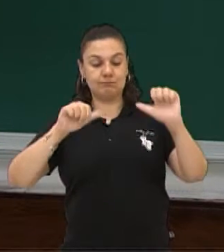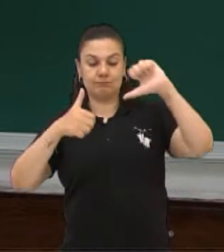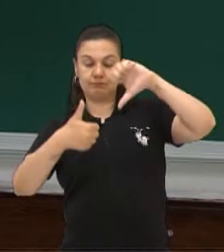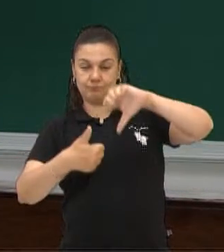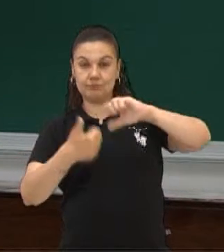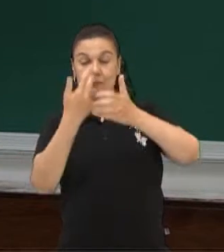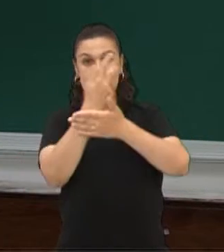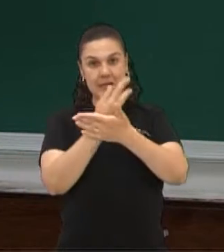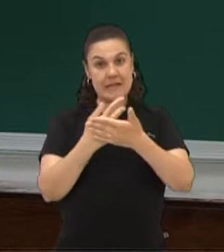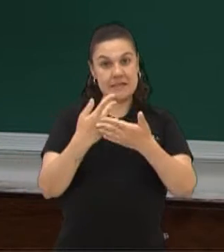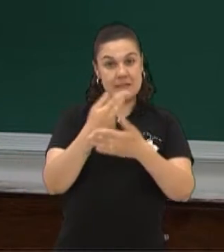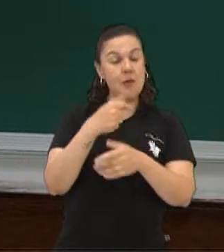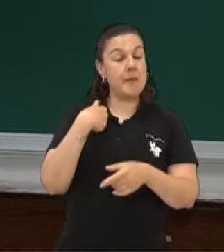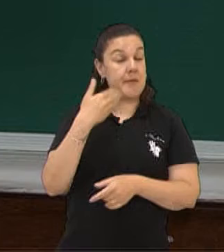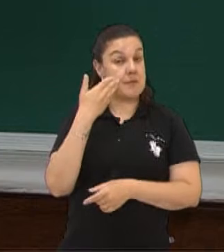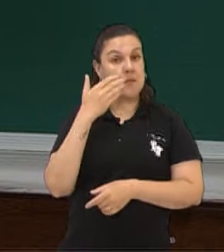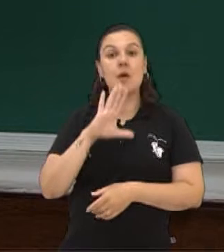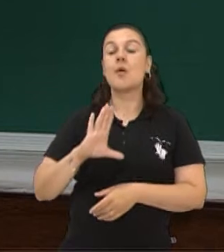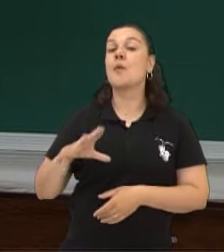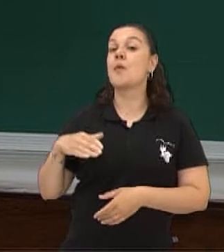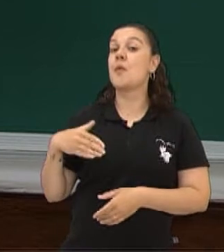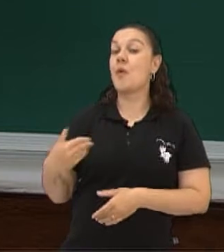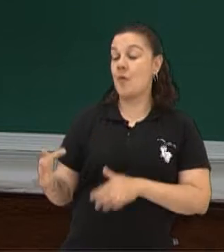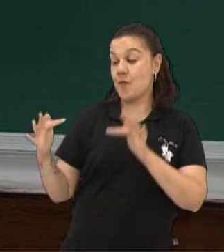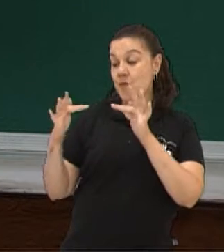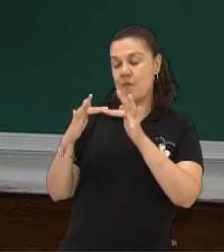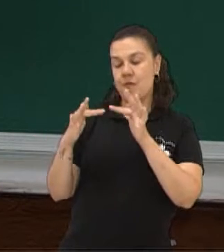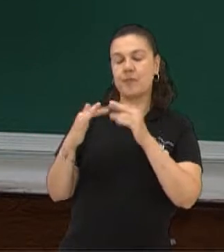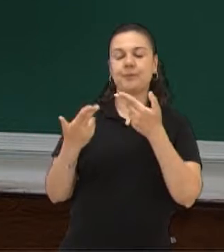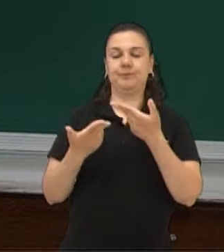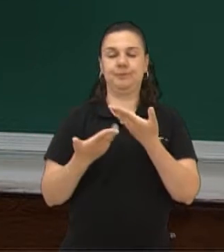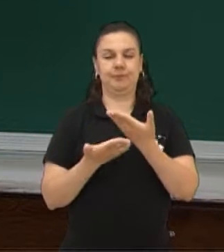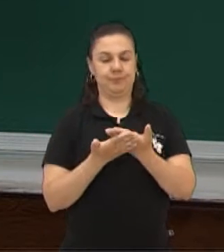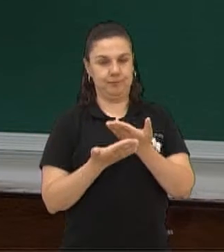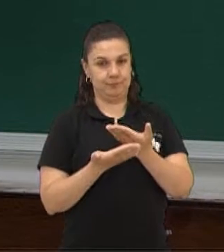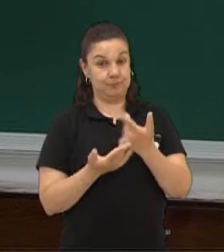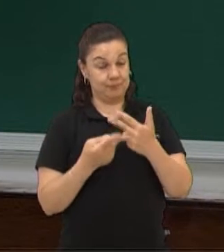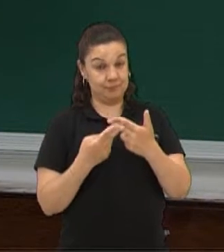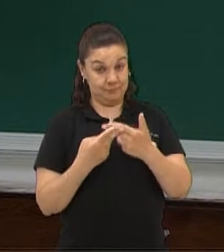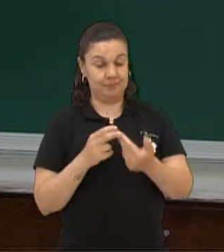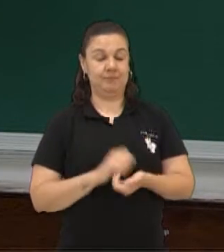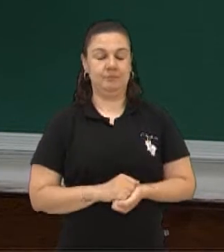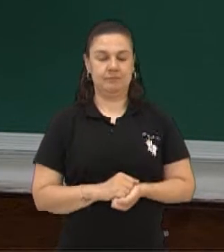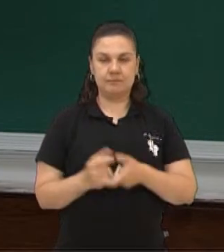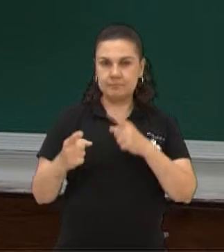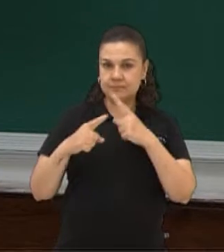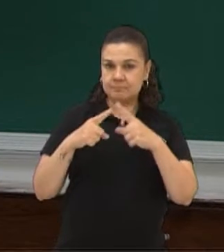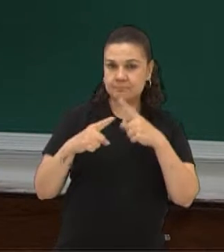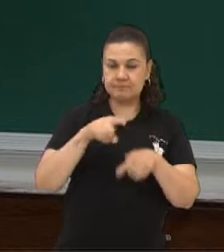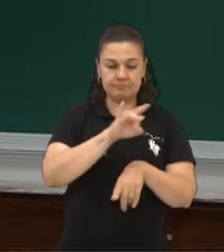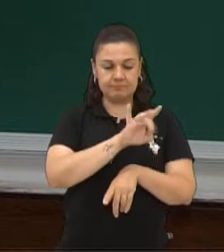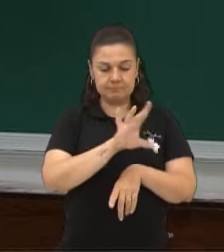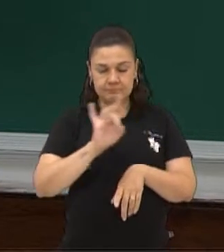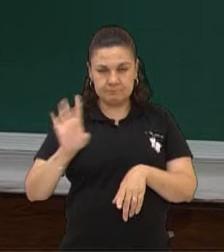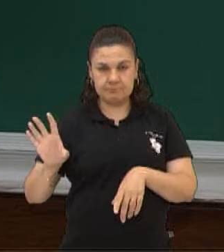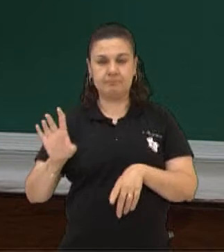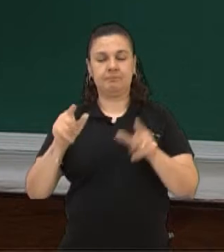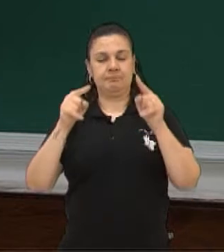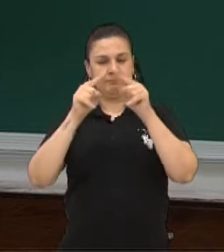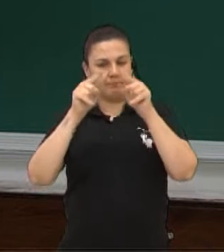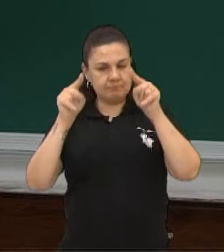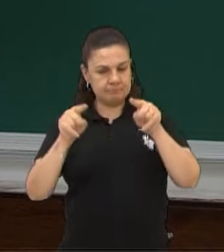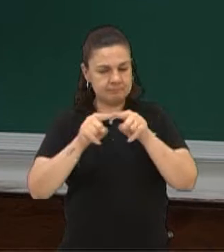meu exercício, para eu saber qual a fórmula que eu tenho que utilizar. Porque cada figura geométrica ali na